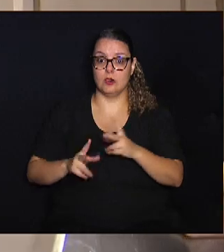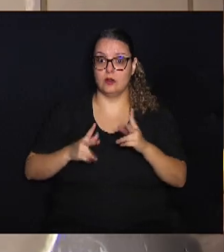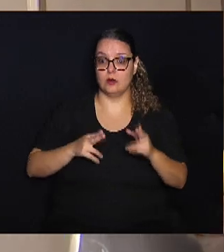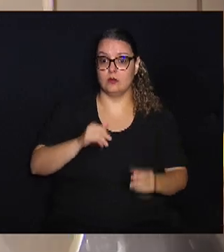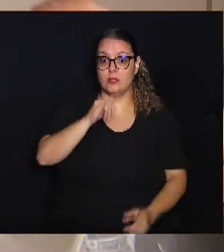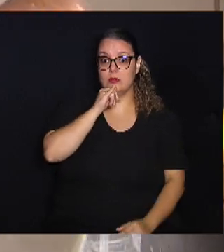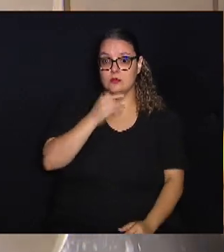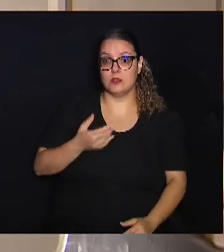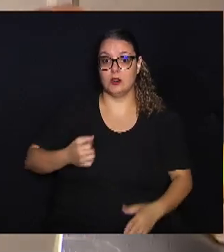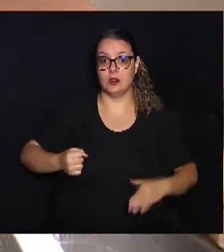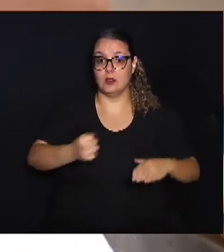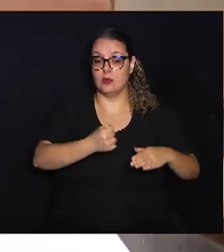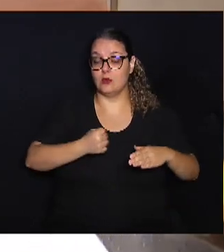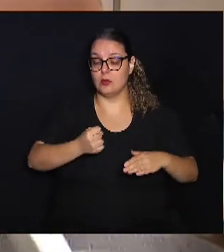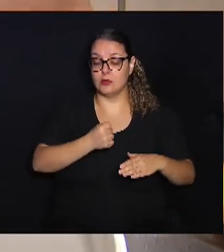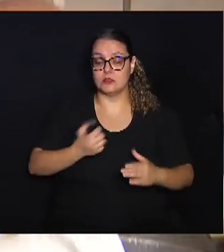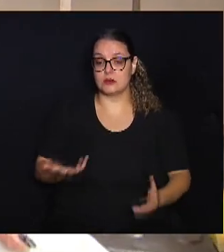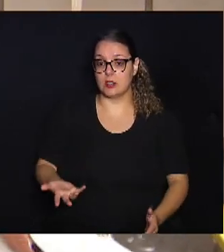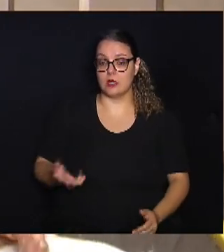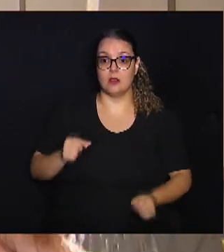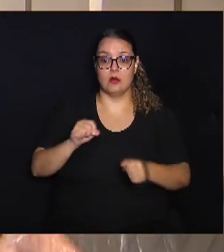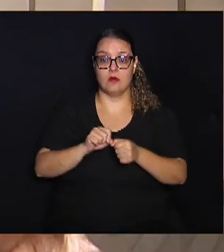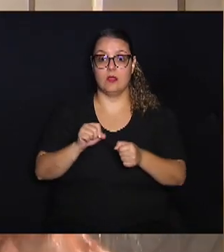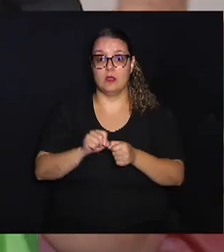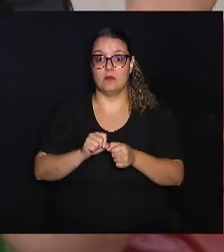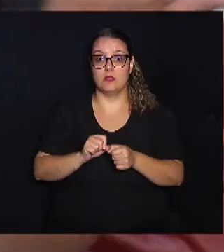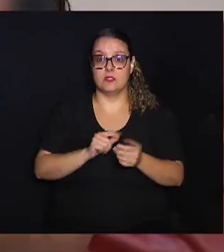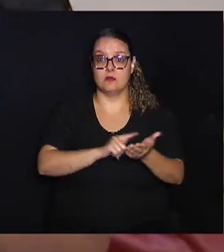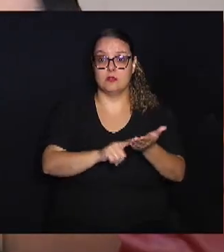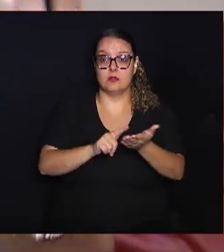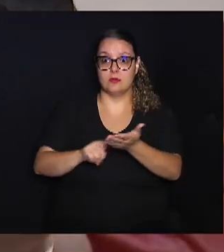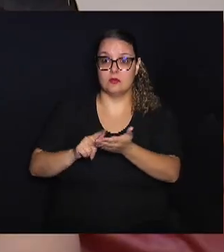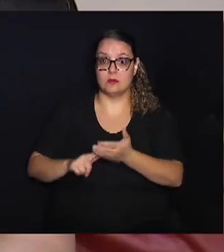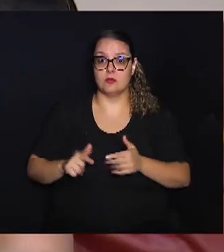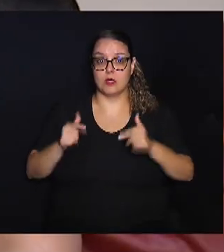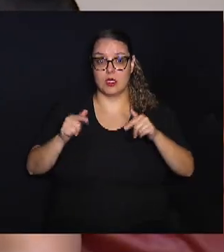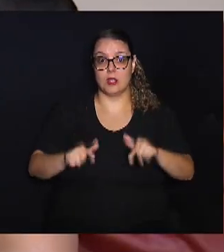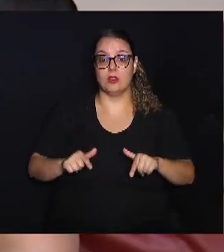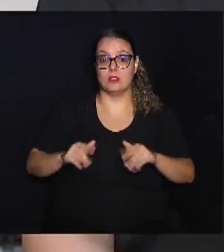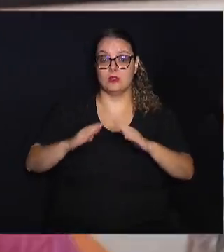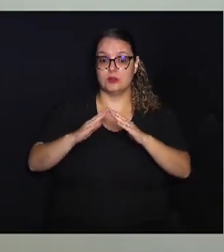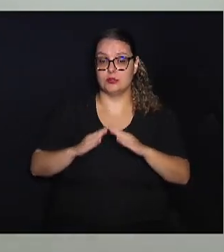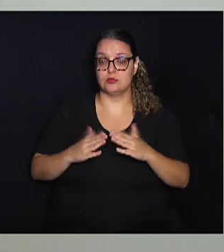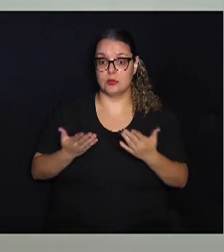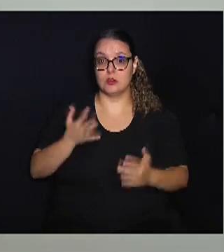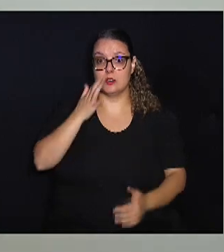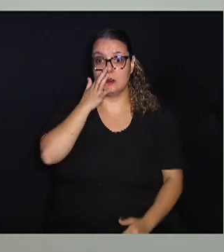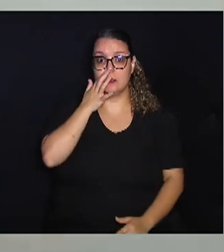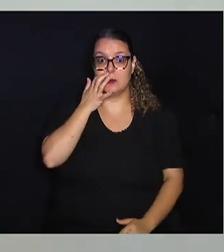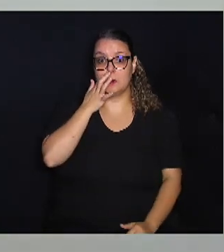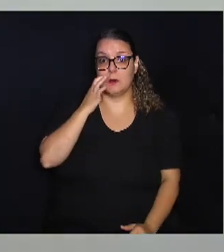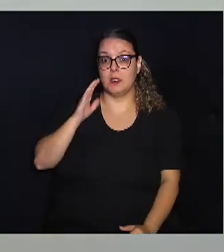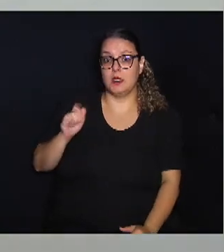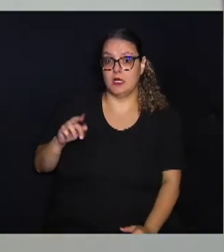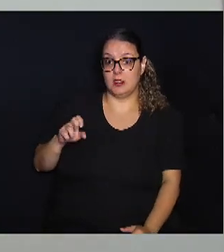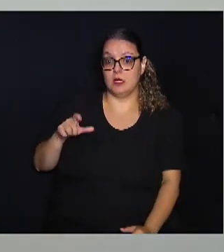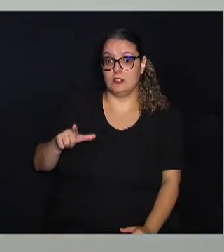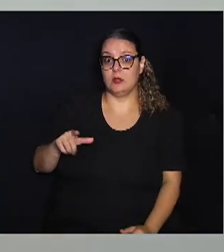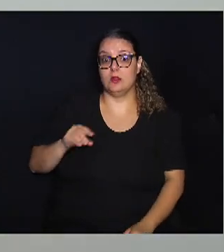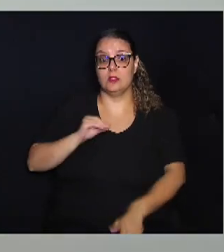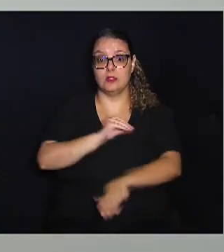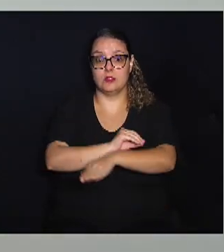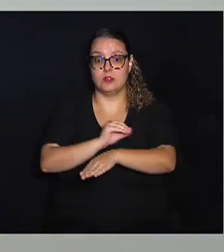como cozinhar, por exemplo, fazer uma higienização do lugar onde ele reside. A Carol, além de cuidar de